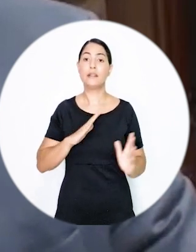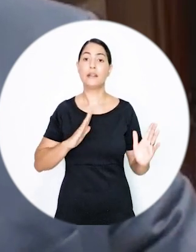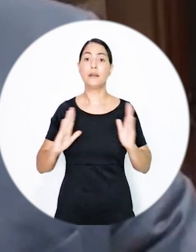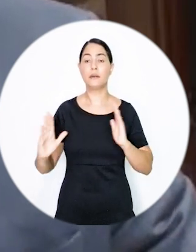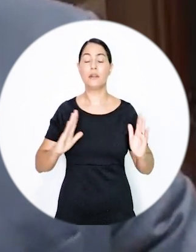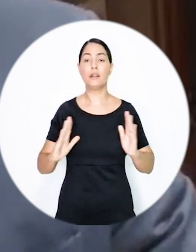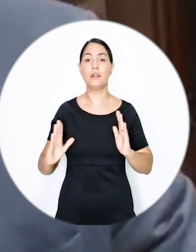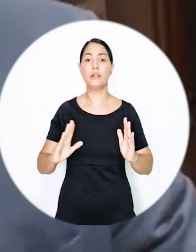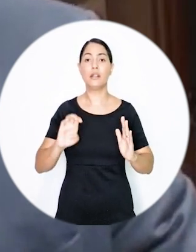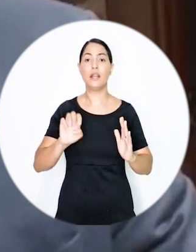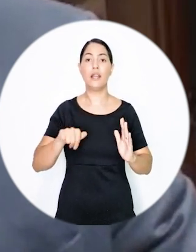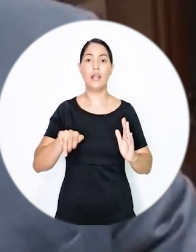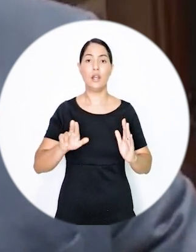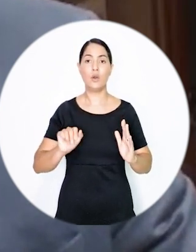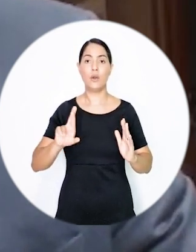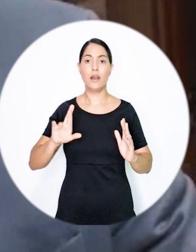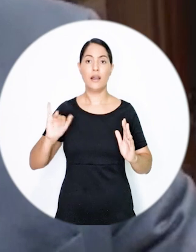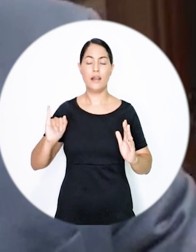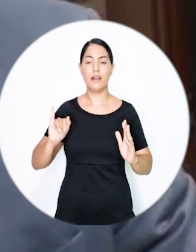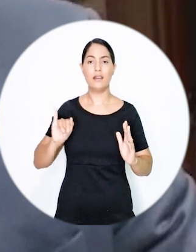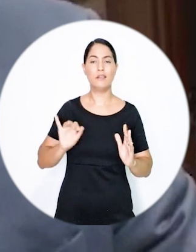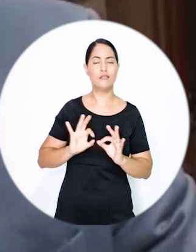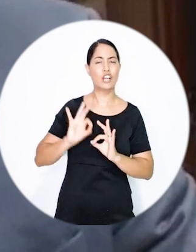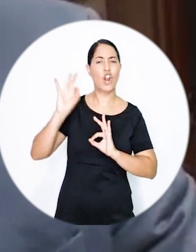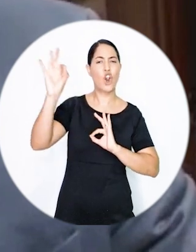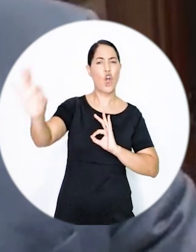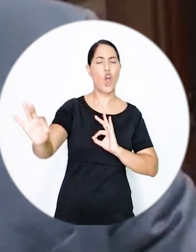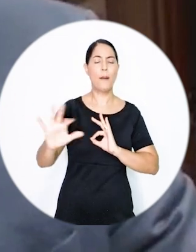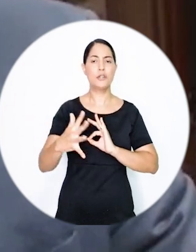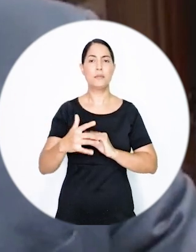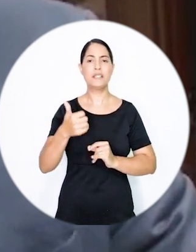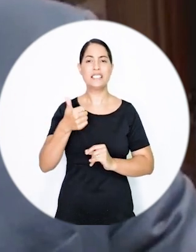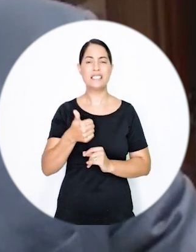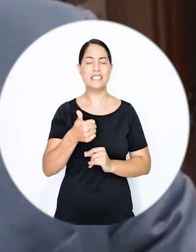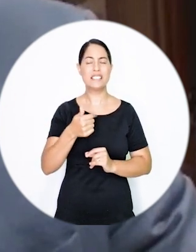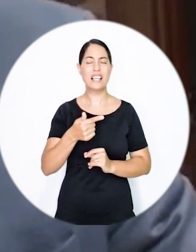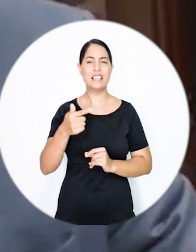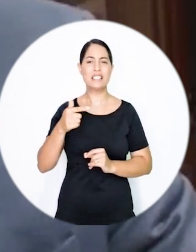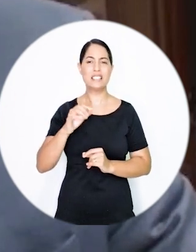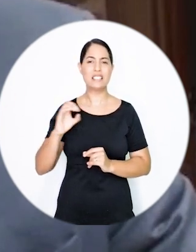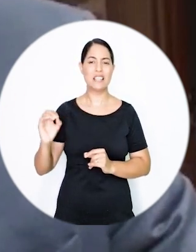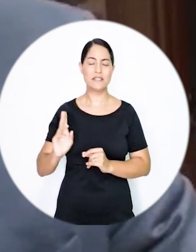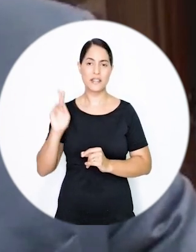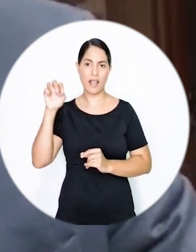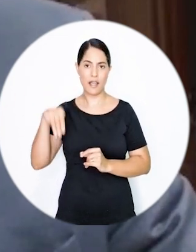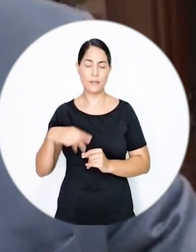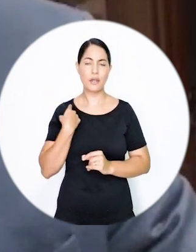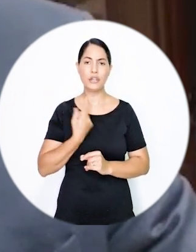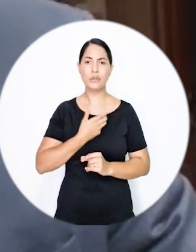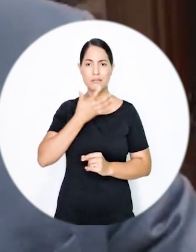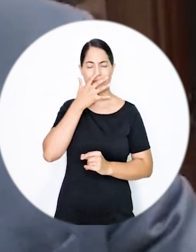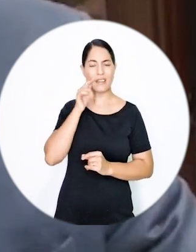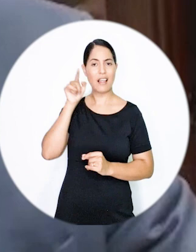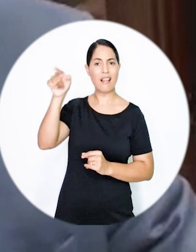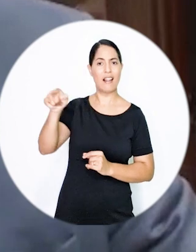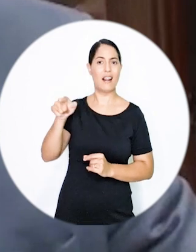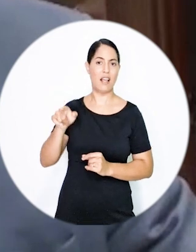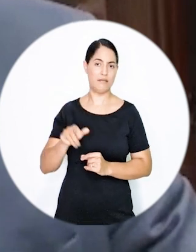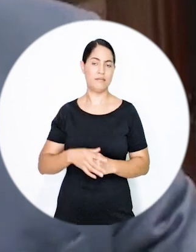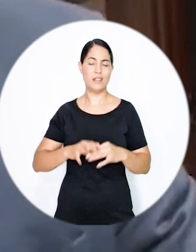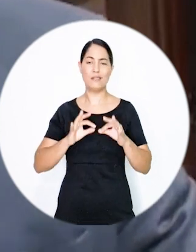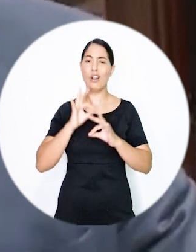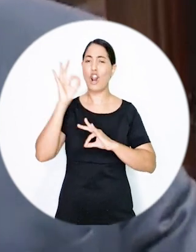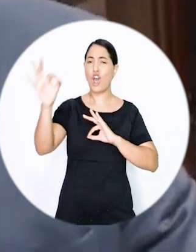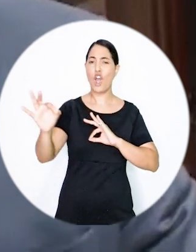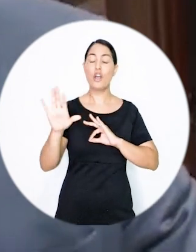e, portanto, na subseção de Quaraí, que é uma das mais distantes da capital, fica a 750 quilômetros de Porto Alegre. O que nós